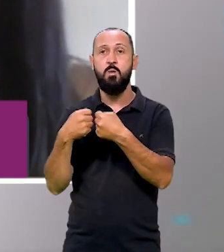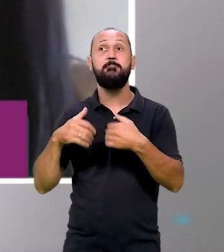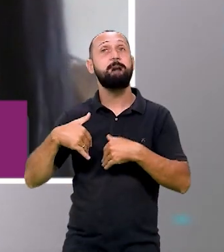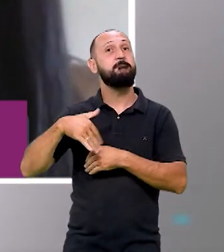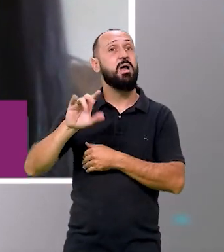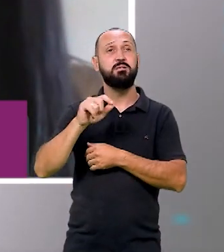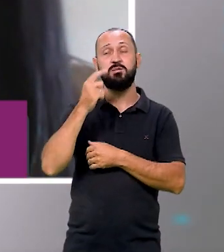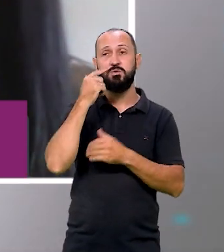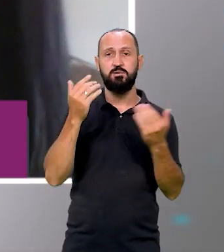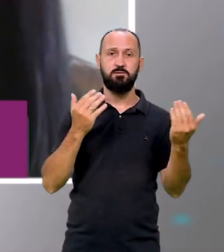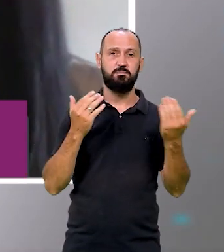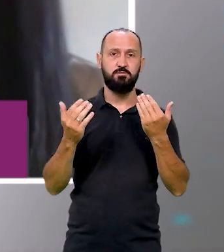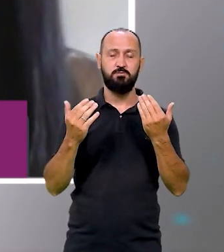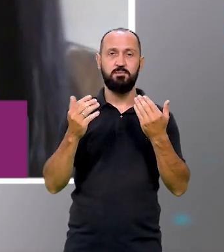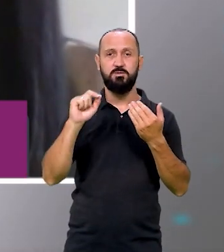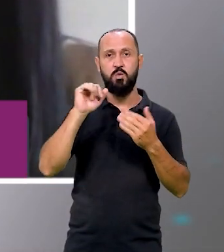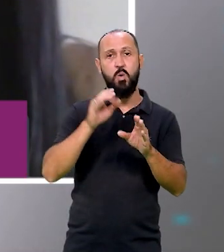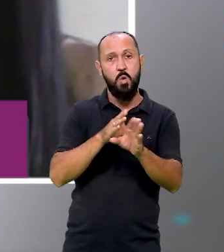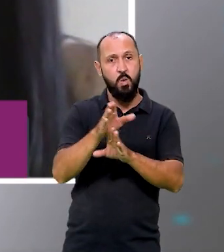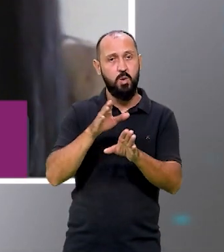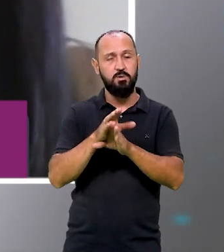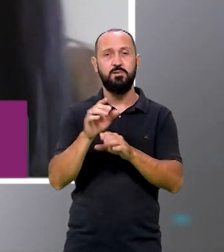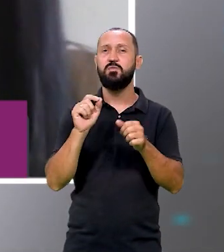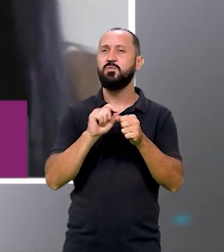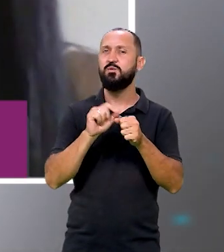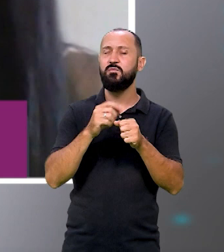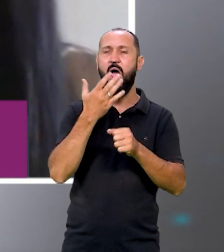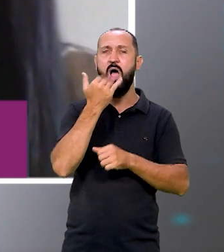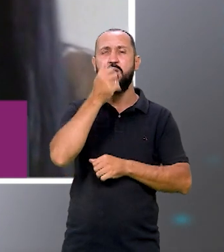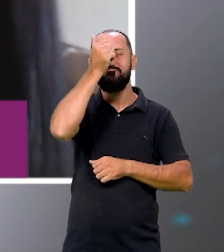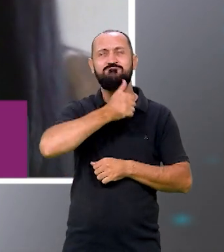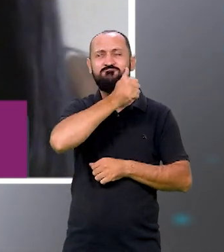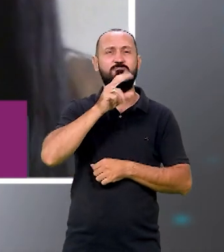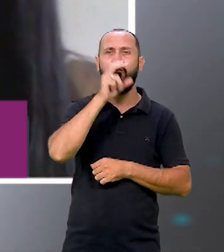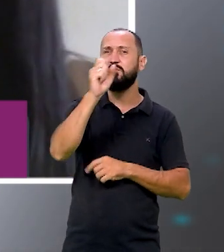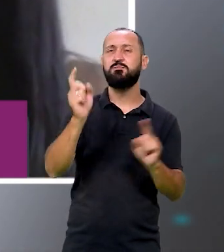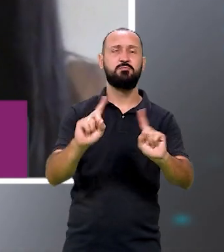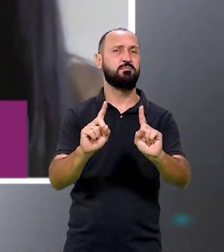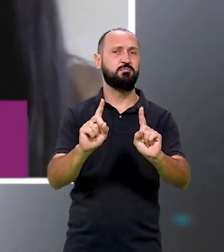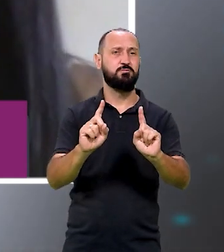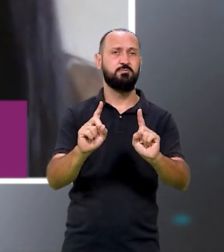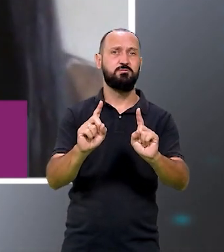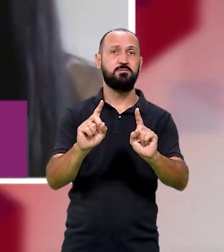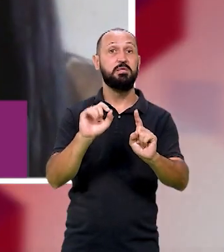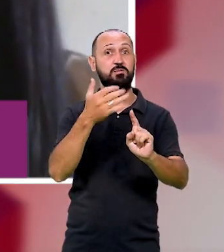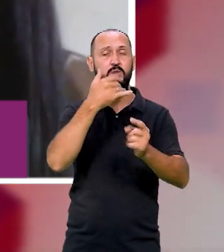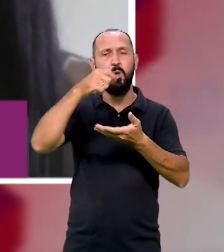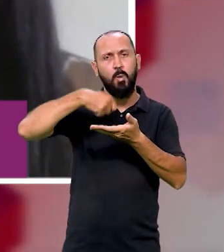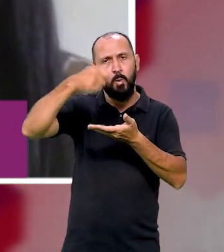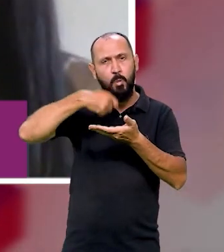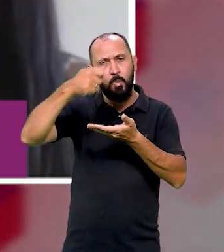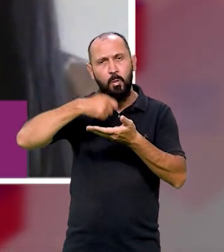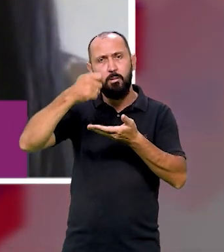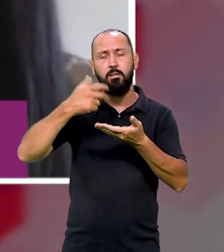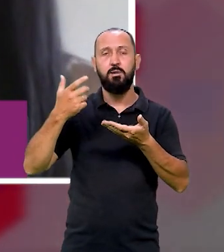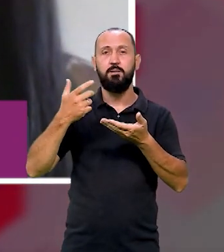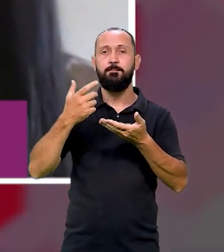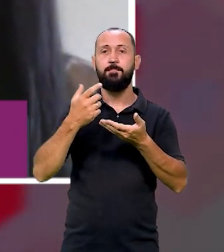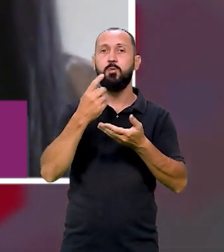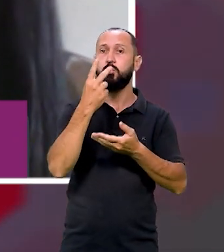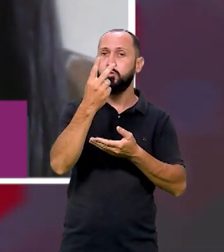sobrevivência e é essencial. Tem a ver com a nossa capacidade de viver futuramente. É pensar daqui, sei